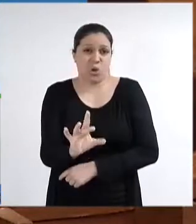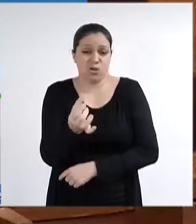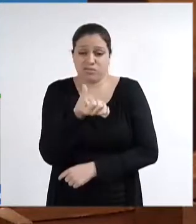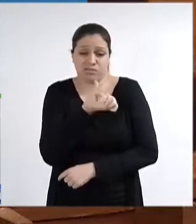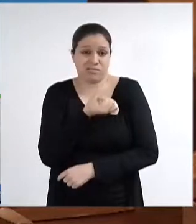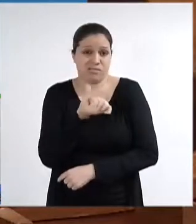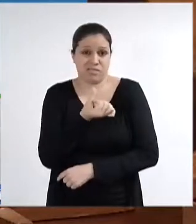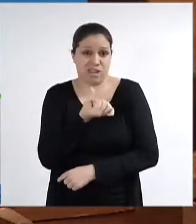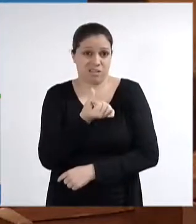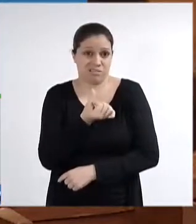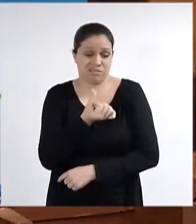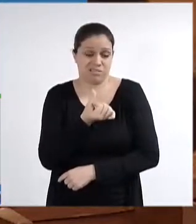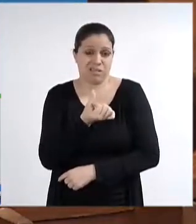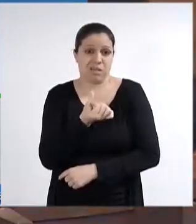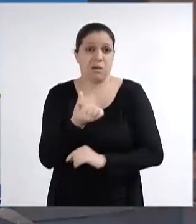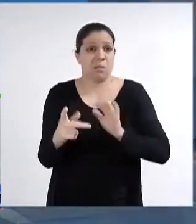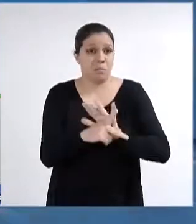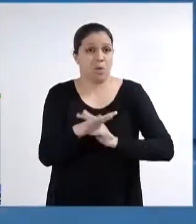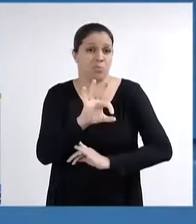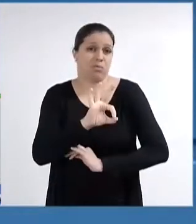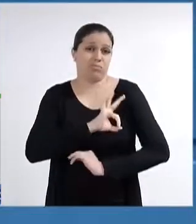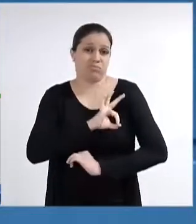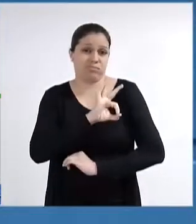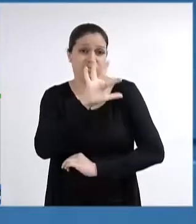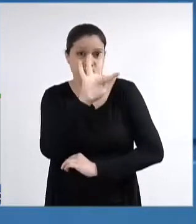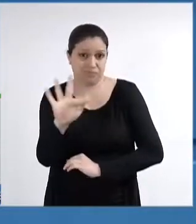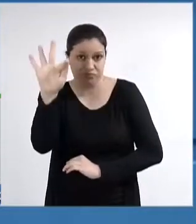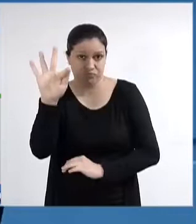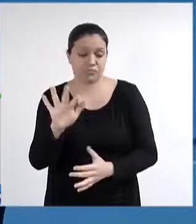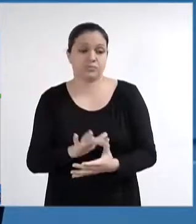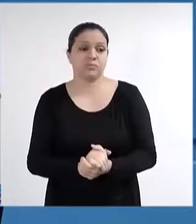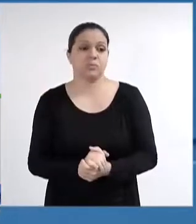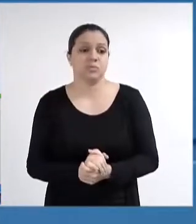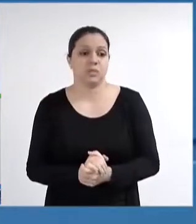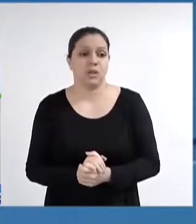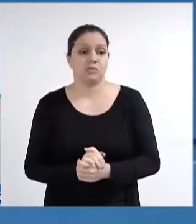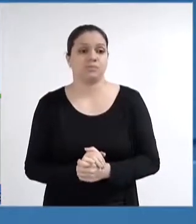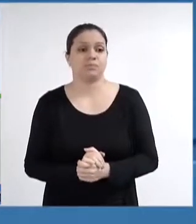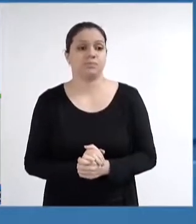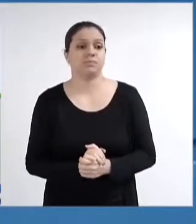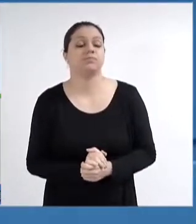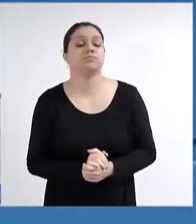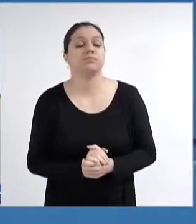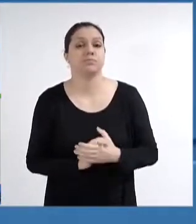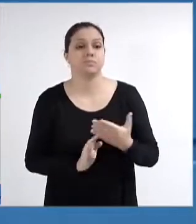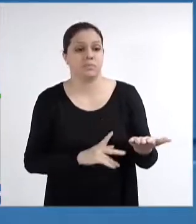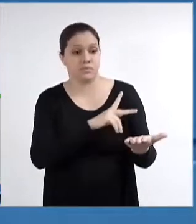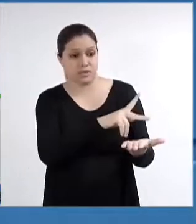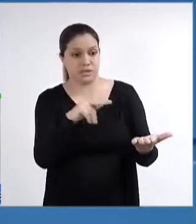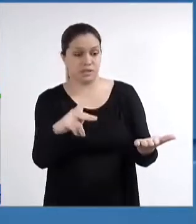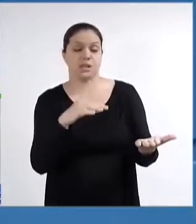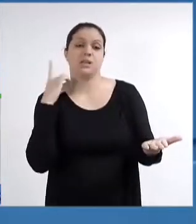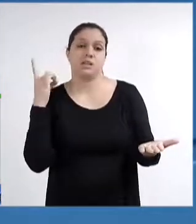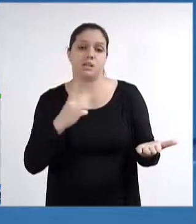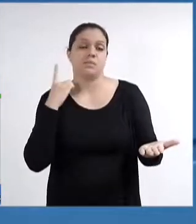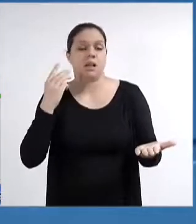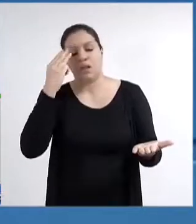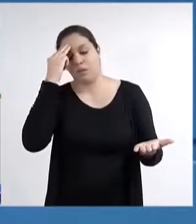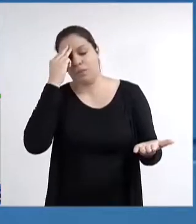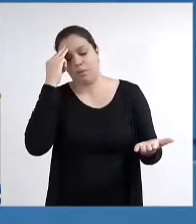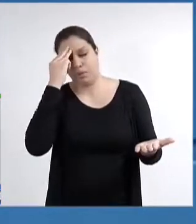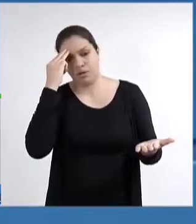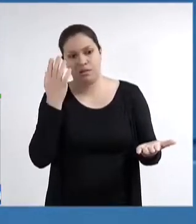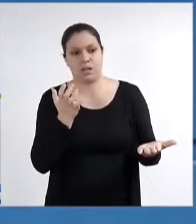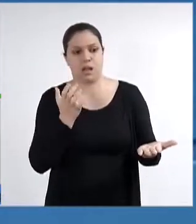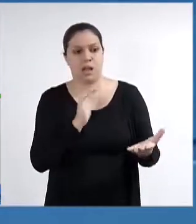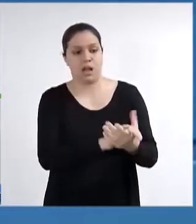deputado Gerson Claro, a Vossa Excelência. Quero, senhor presidente, nobre deputado Barbosinha,